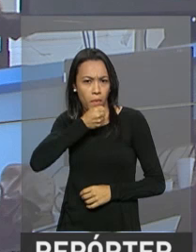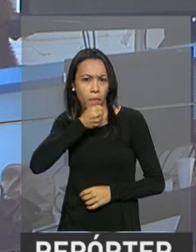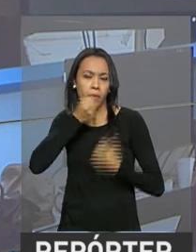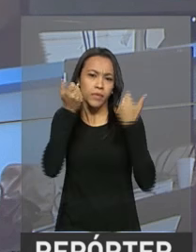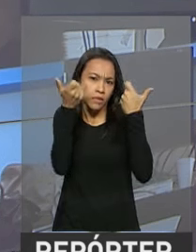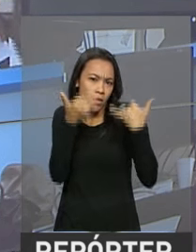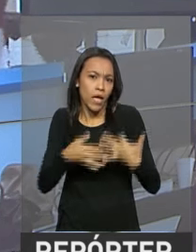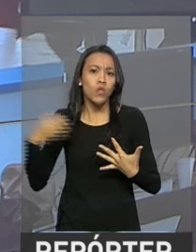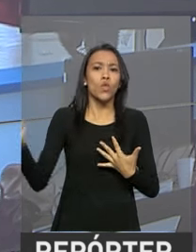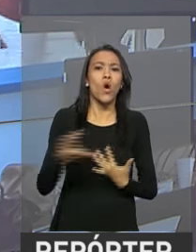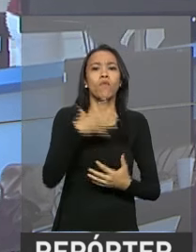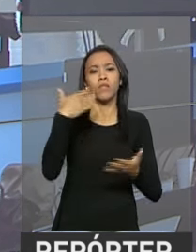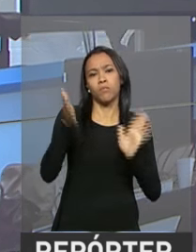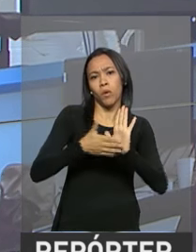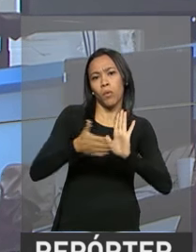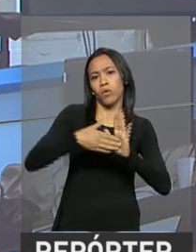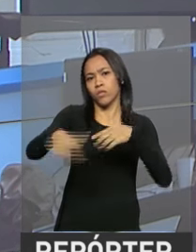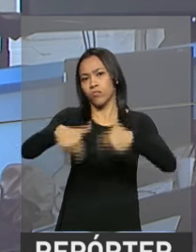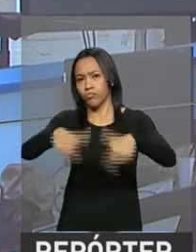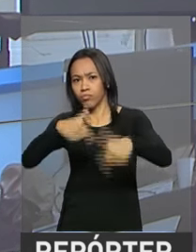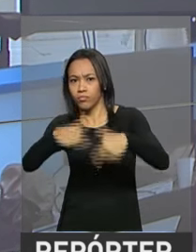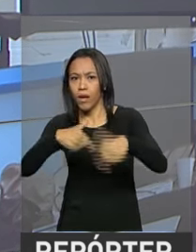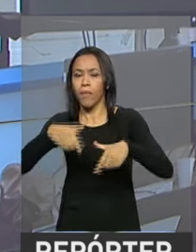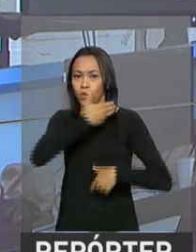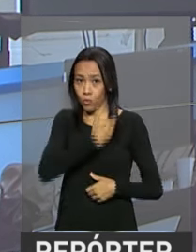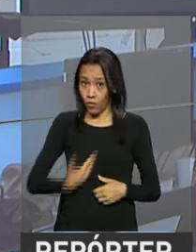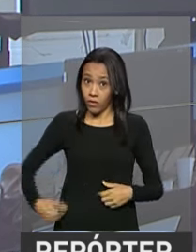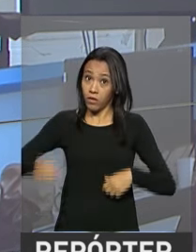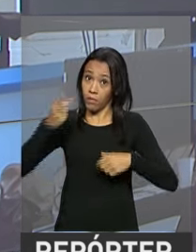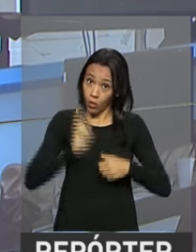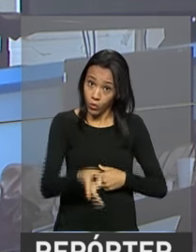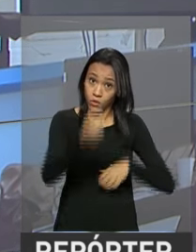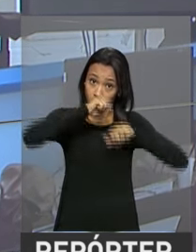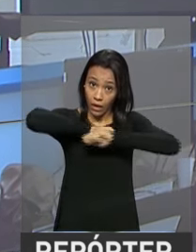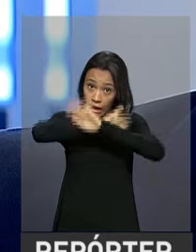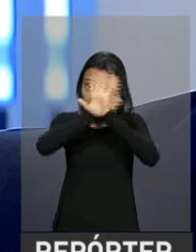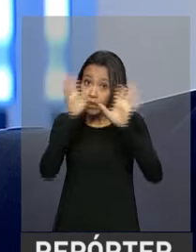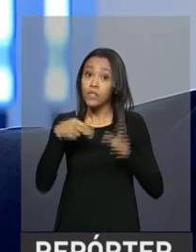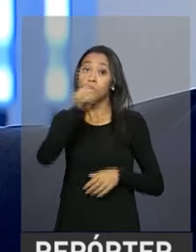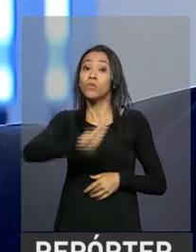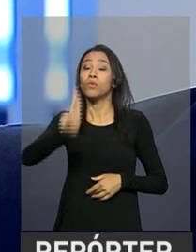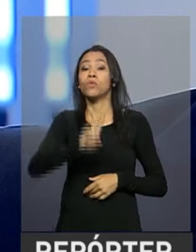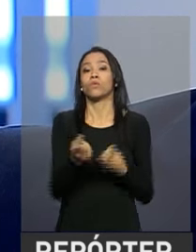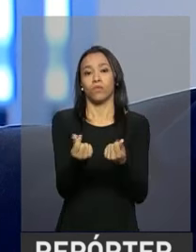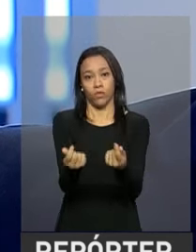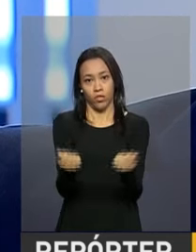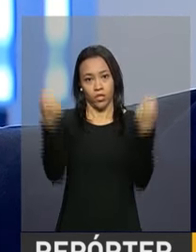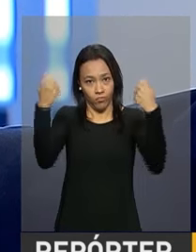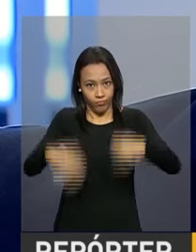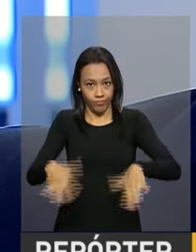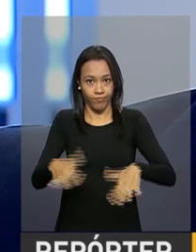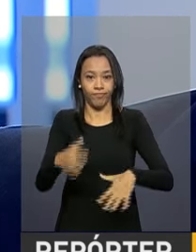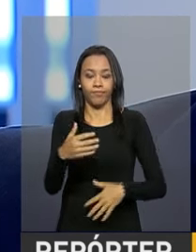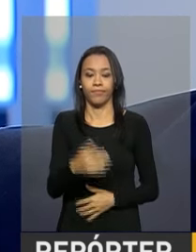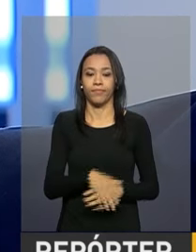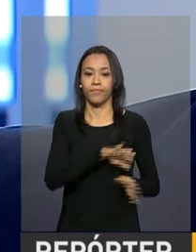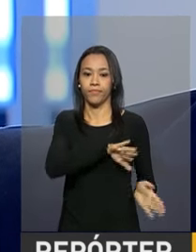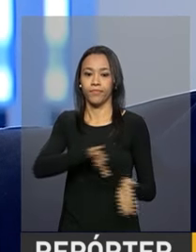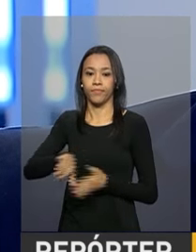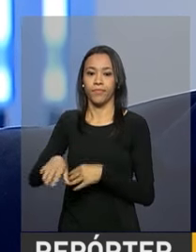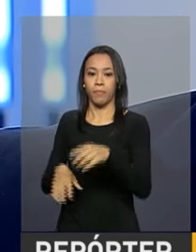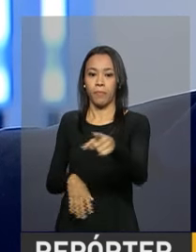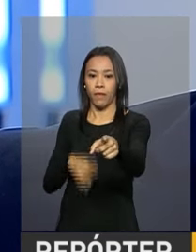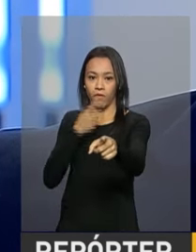governo para aumentar cada vez mais a transparência nos gastos públicos a expectativa agora até mesmo pela